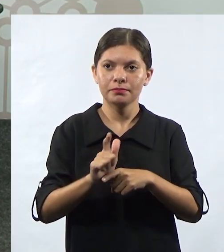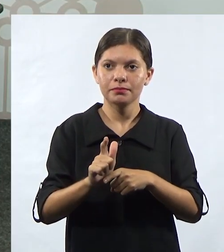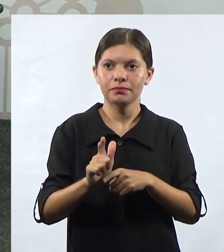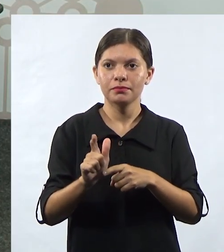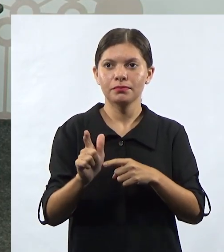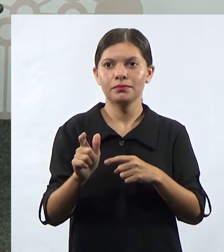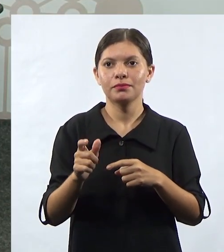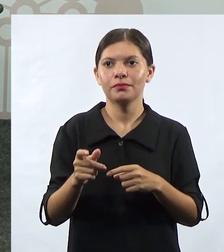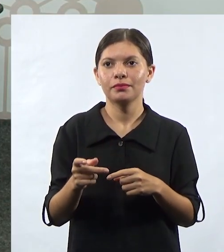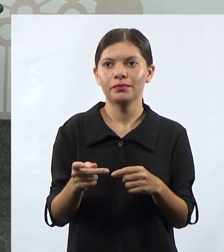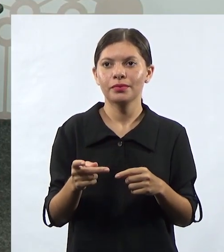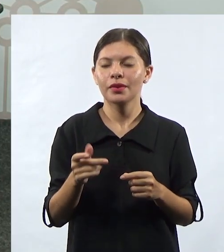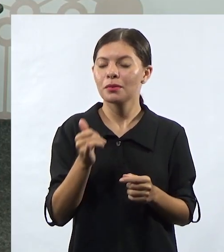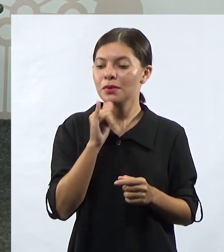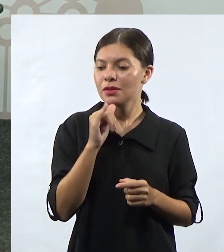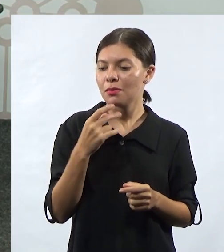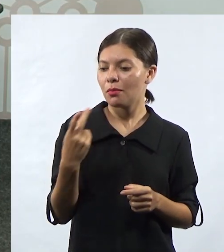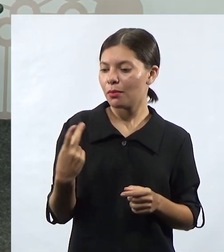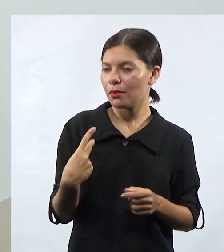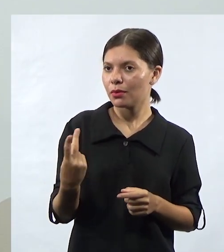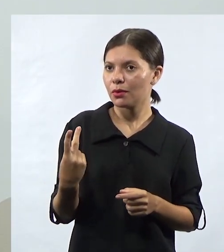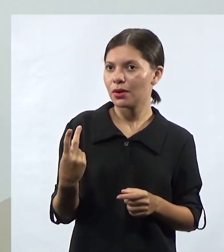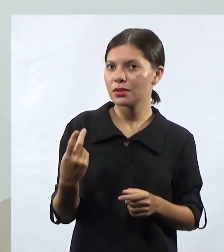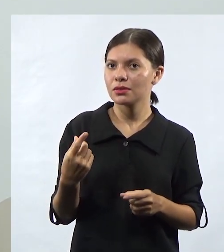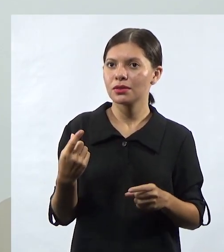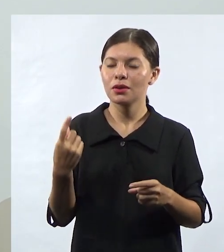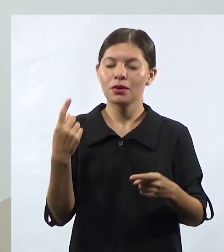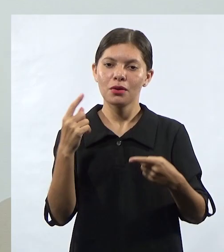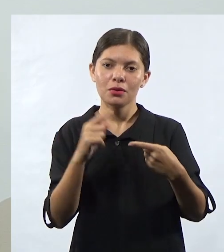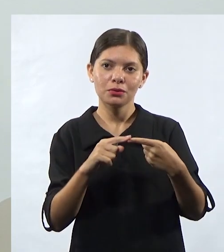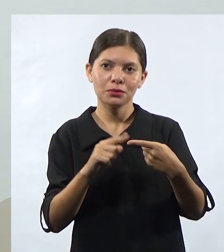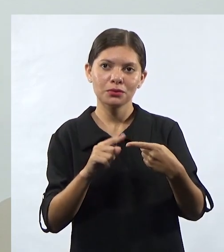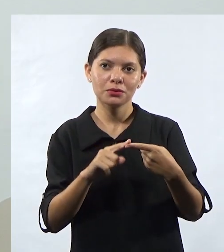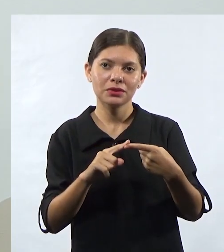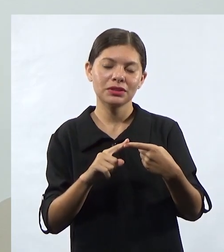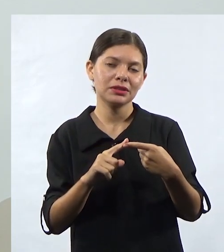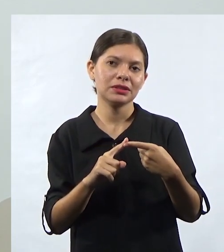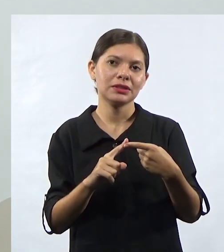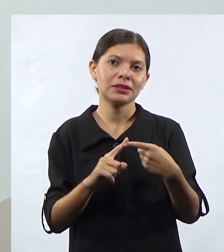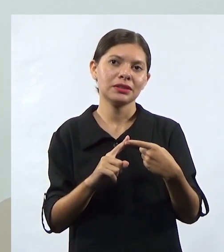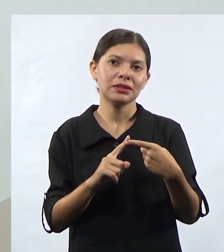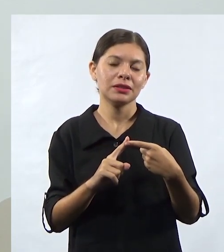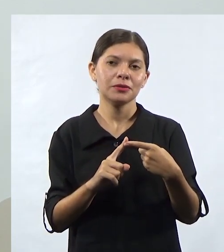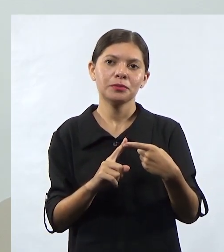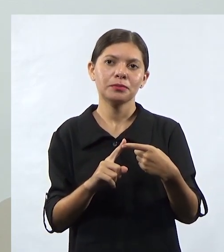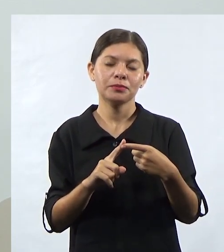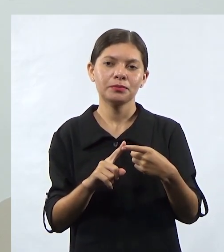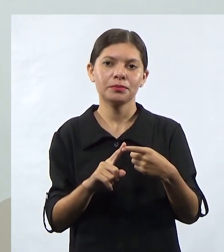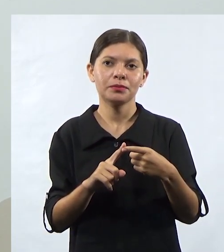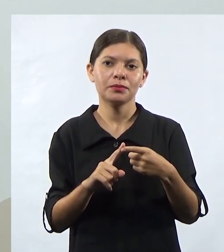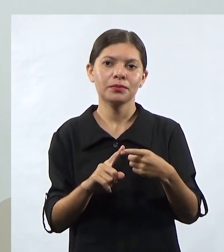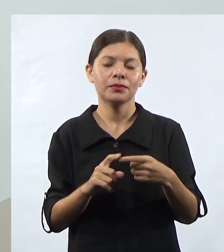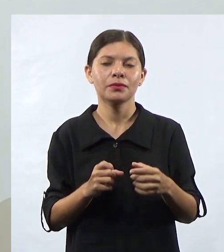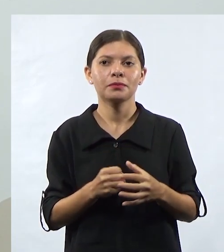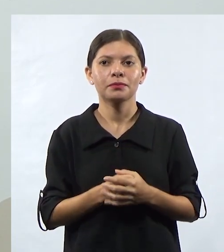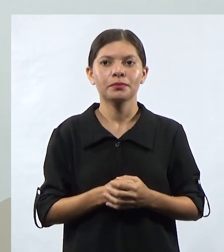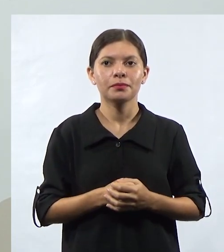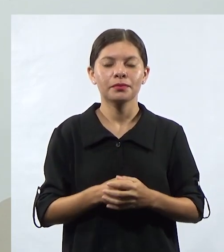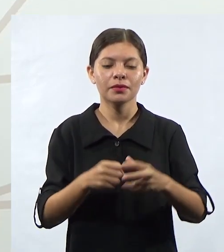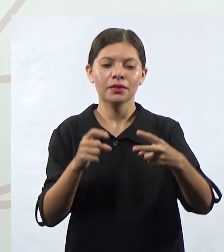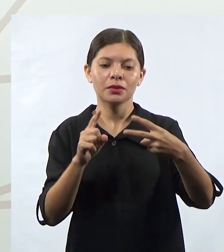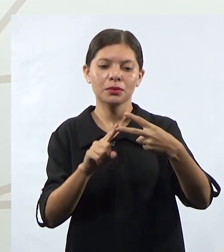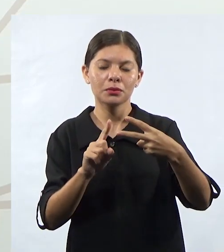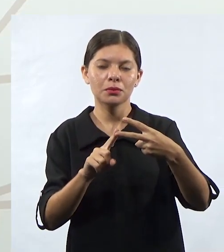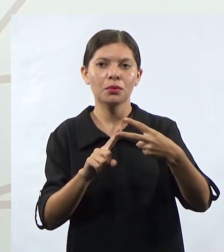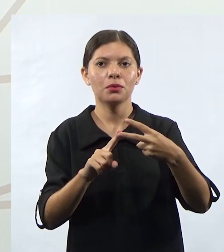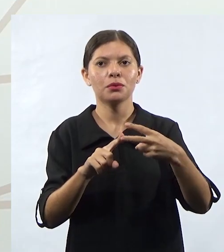digamos que sejamos nós dois, um vai ser o moderador e o outro vai ser o assistente. Porque eu preciso tomar